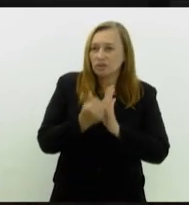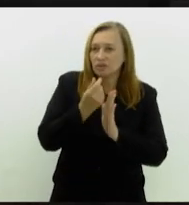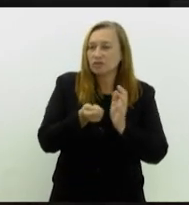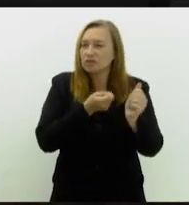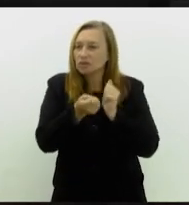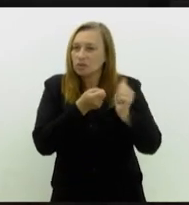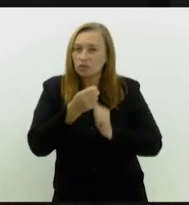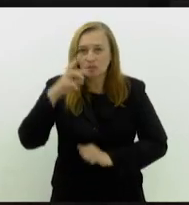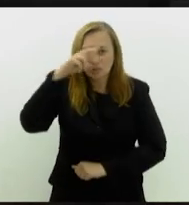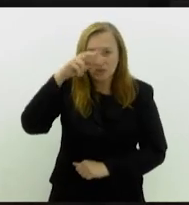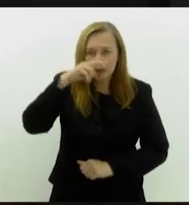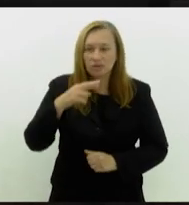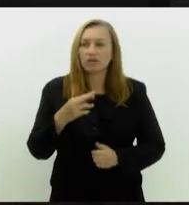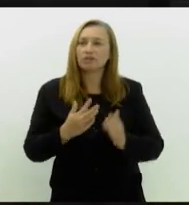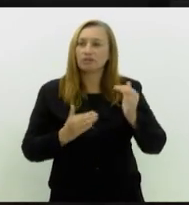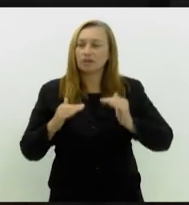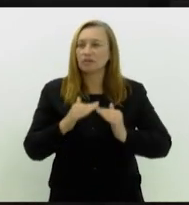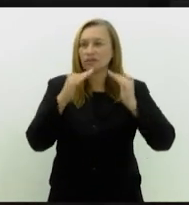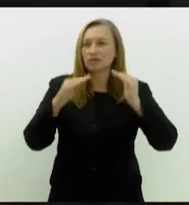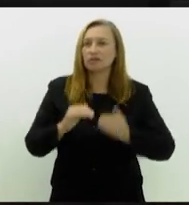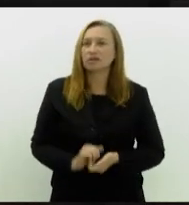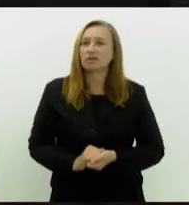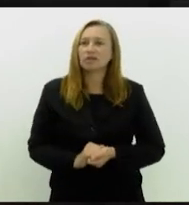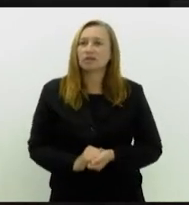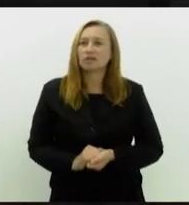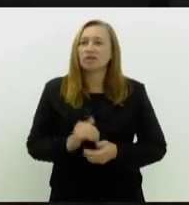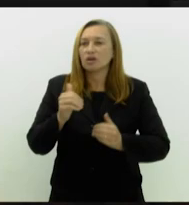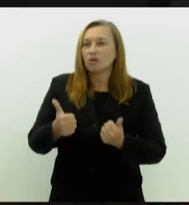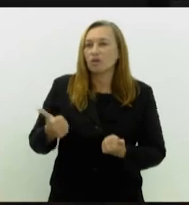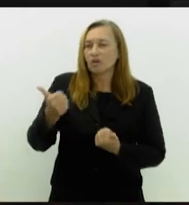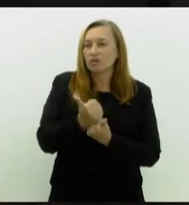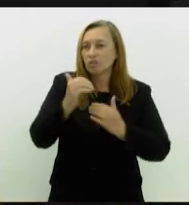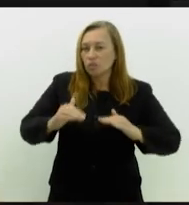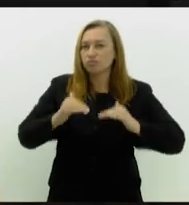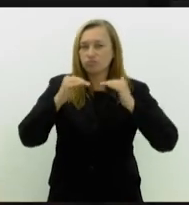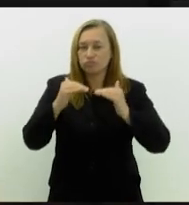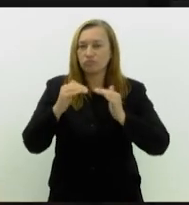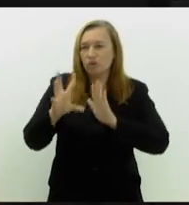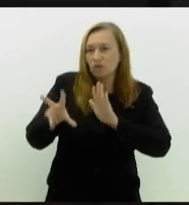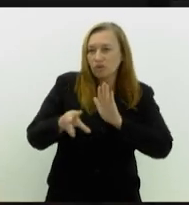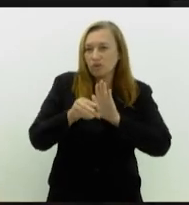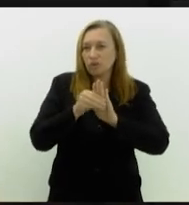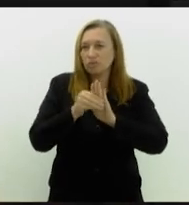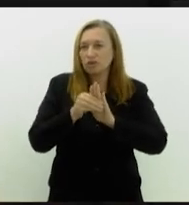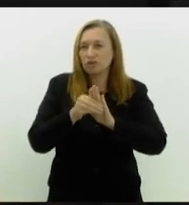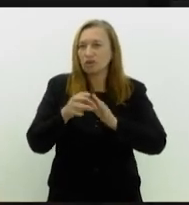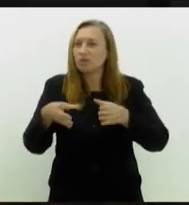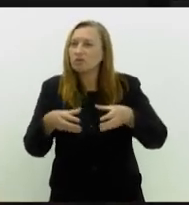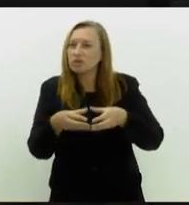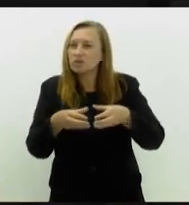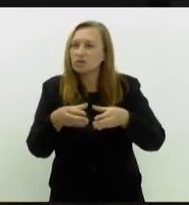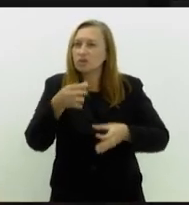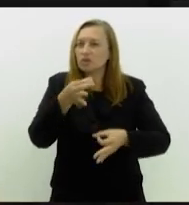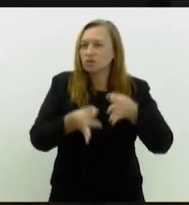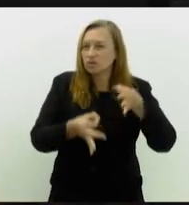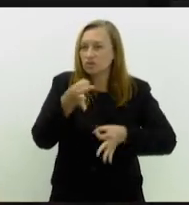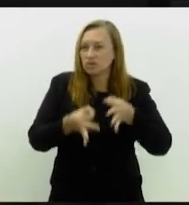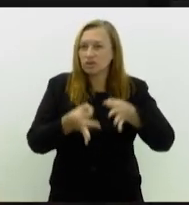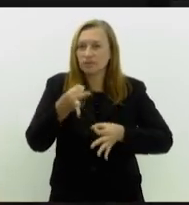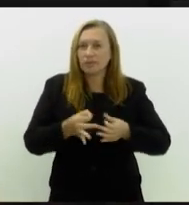fiscalização financeira e controle favorável com a subemenda com com subemenda da comissão de constituição